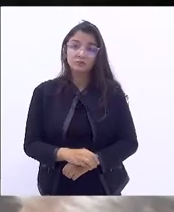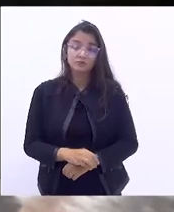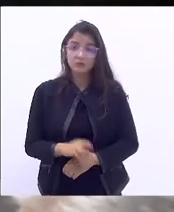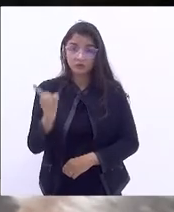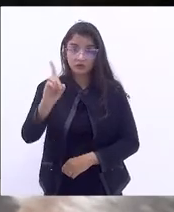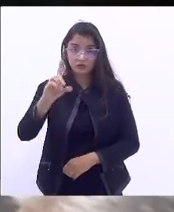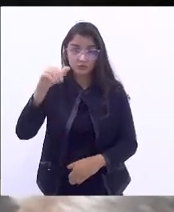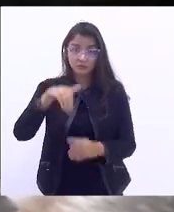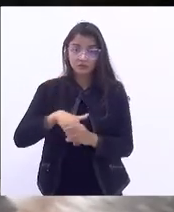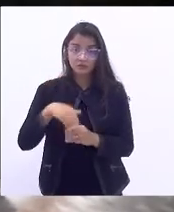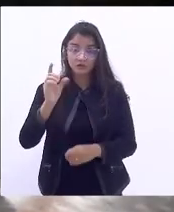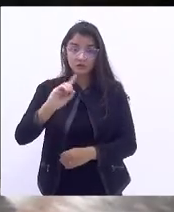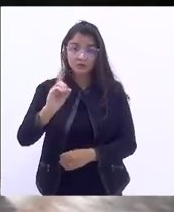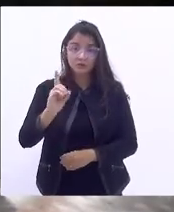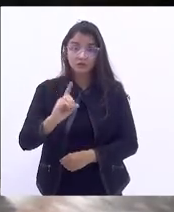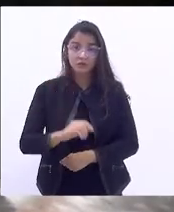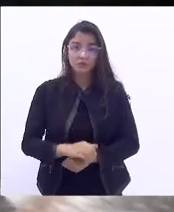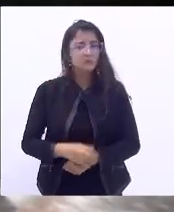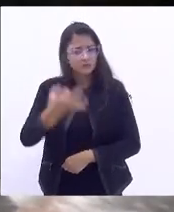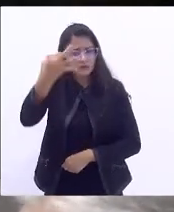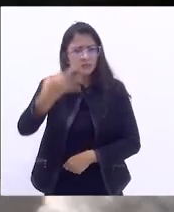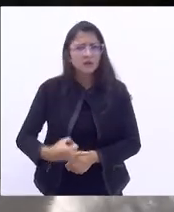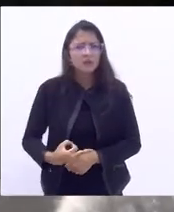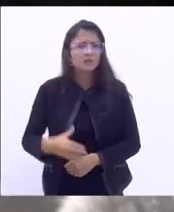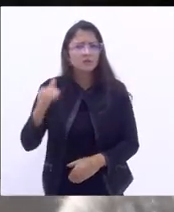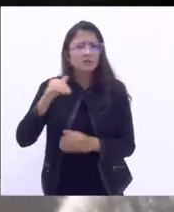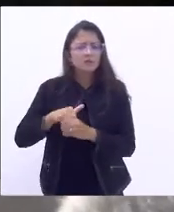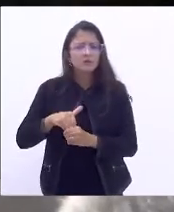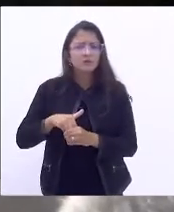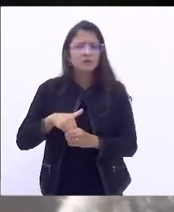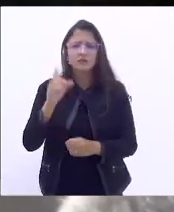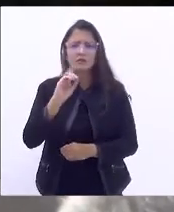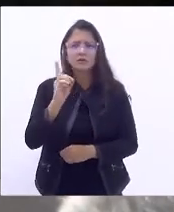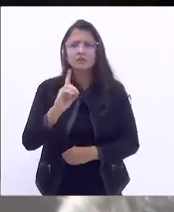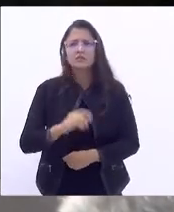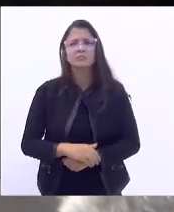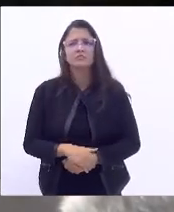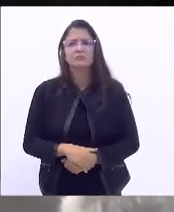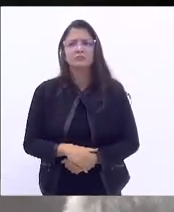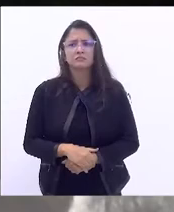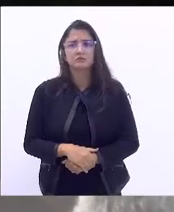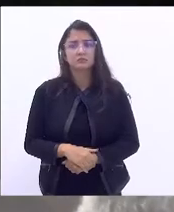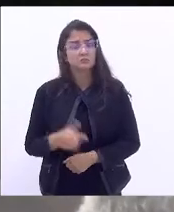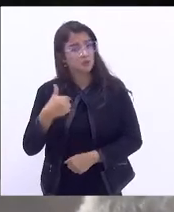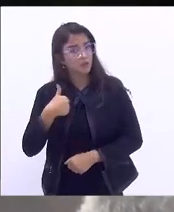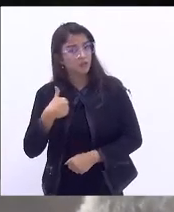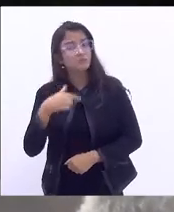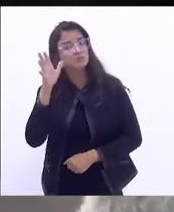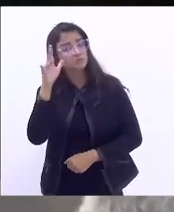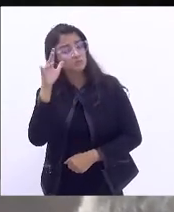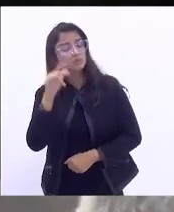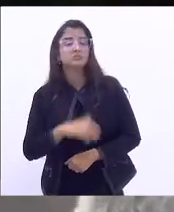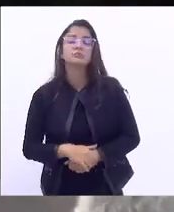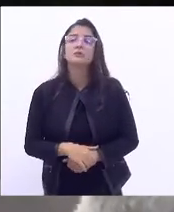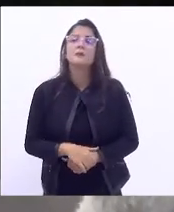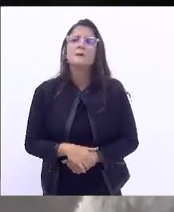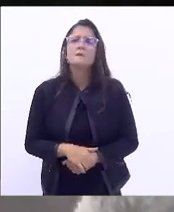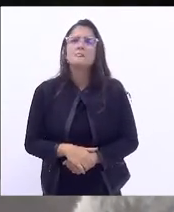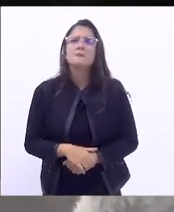Ele não votou e fez, e está correto de não votar. Eu estou assistindo a votação. Então, essa é a primeira